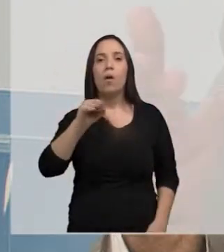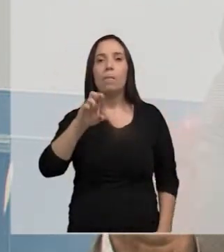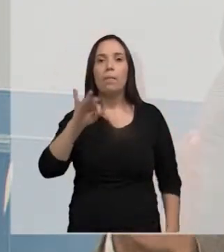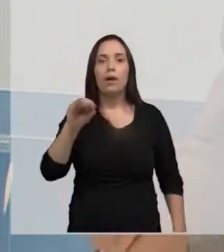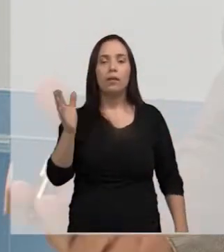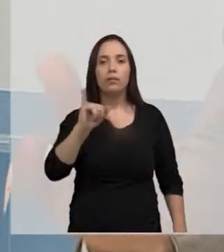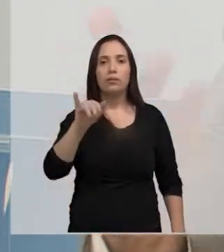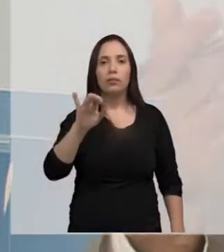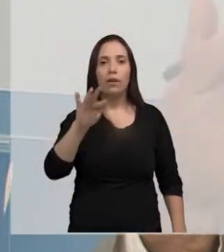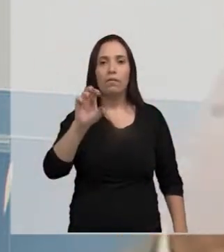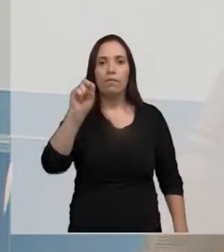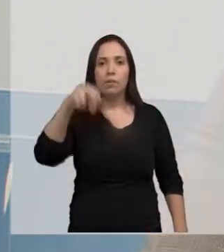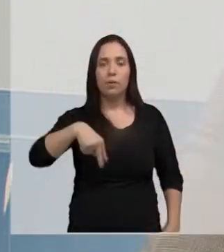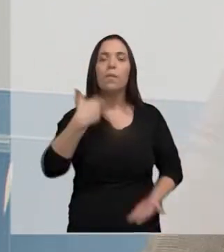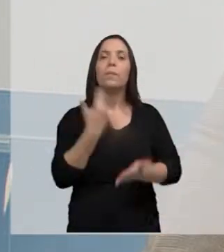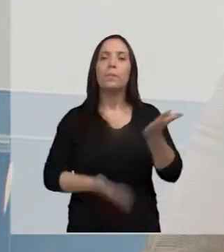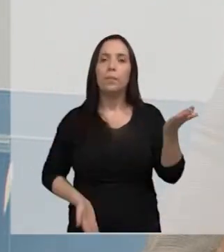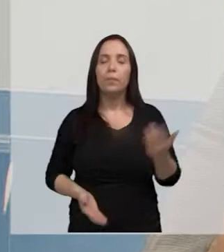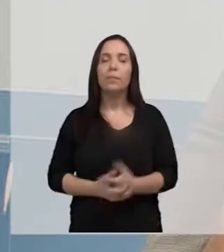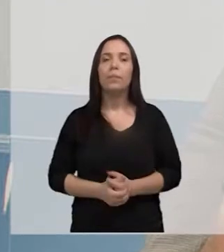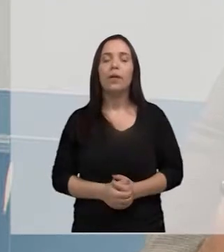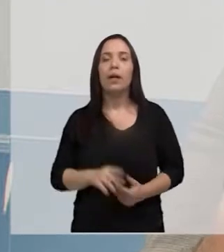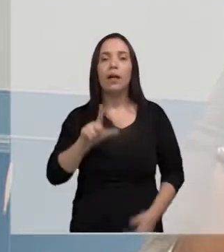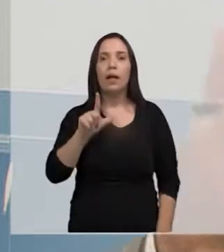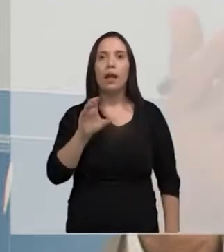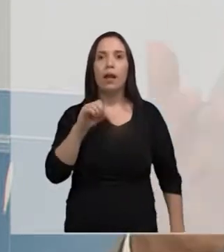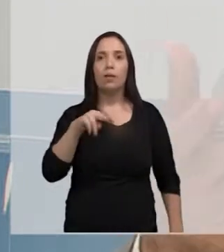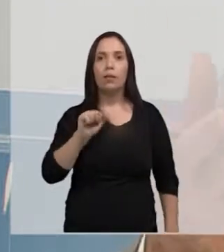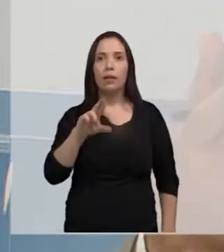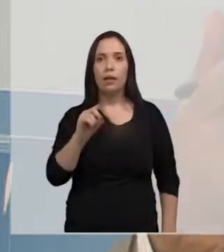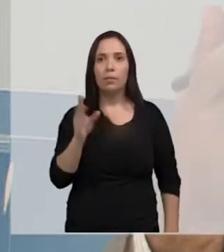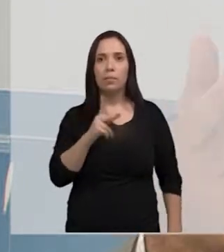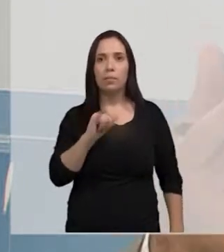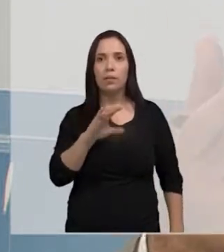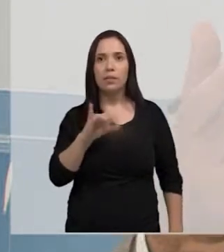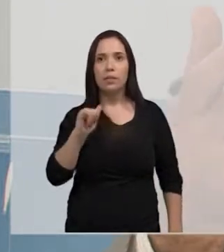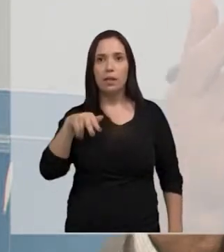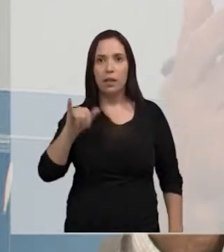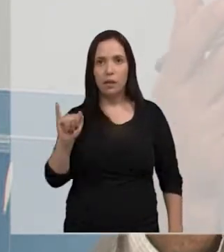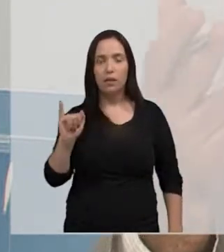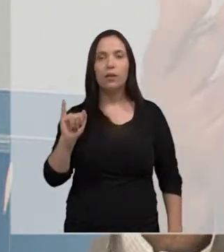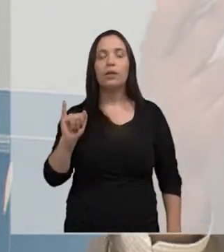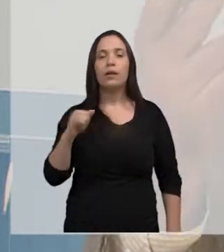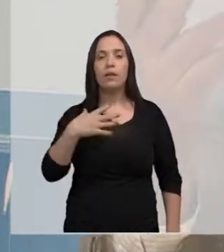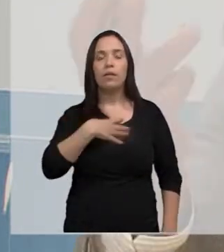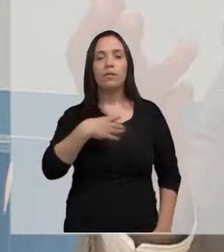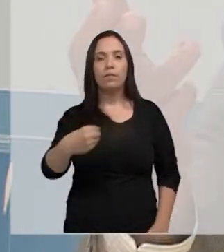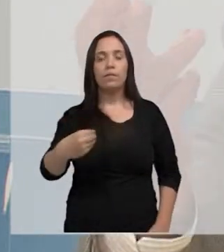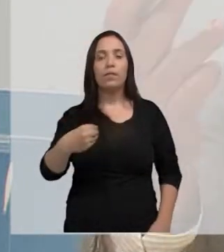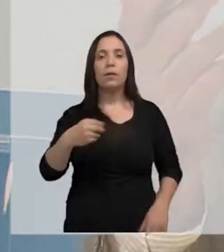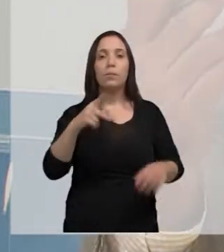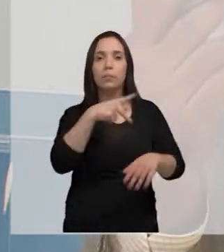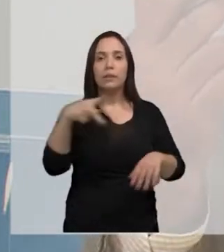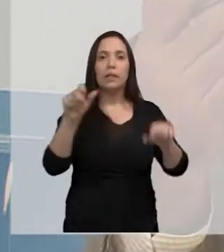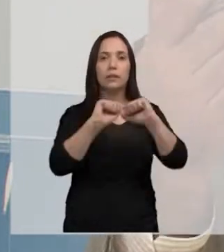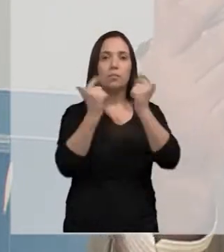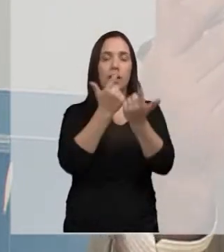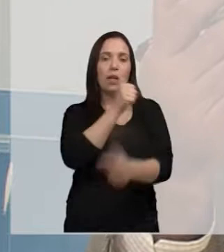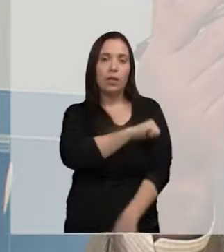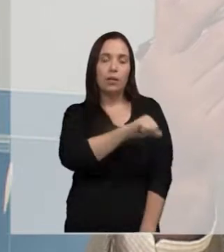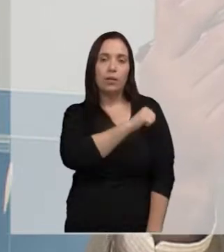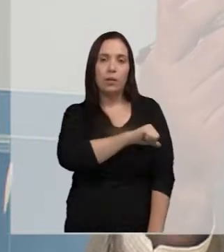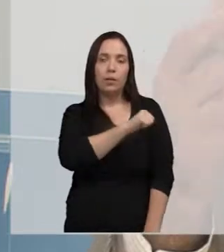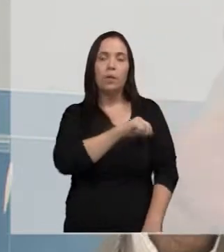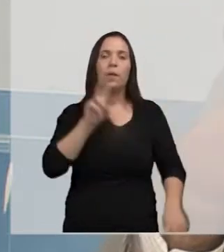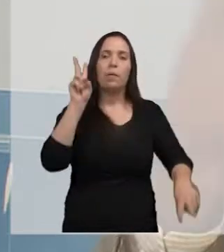Jefferson, ex-presidiário, perdeu a eleição. Leonardo Pisciani, filho do presidente da Assembleia lá do Rio de